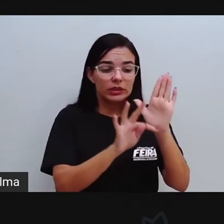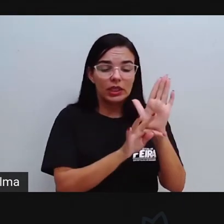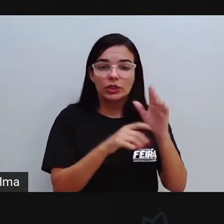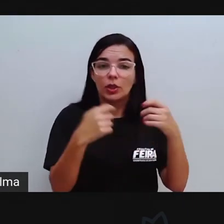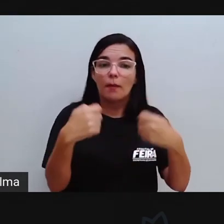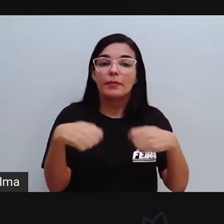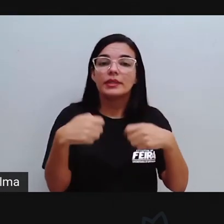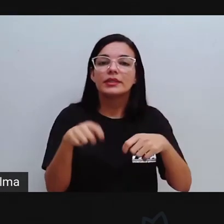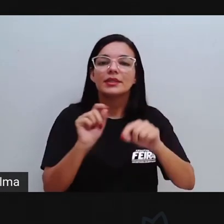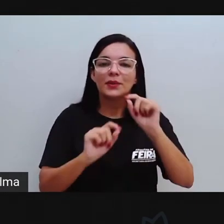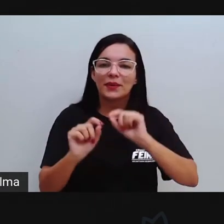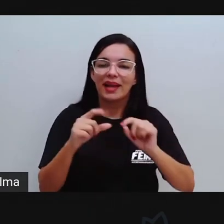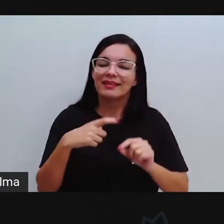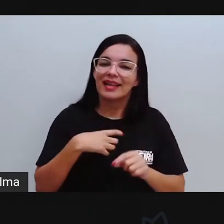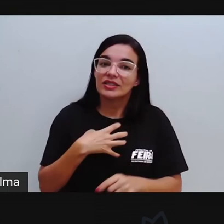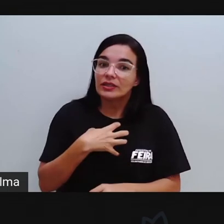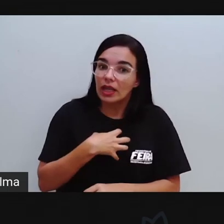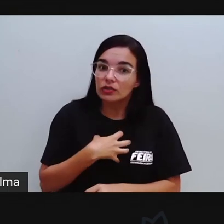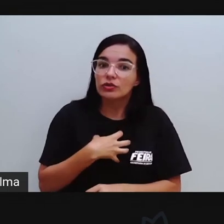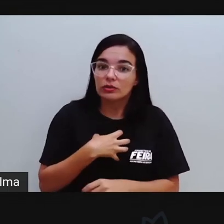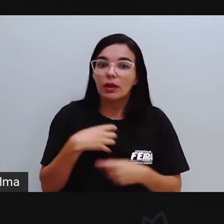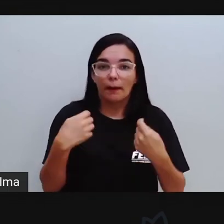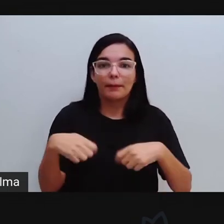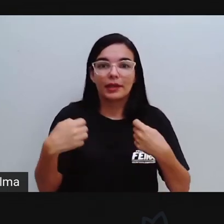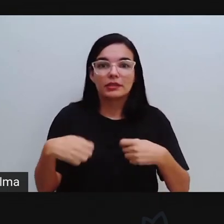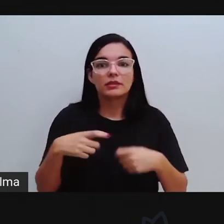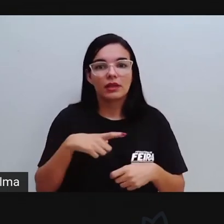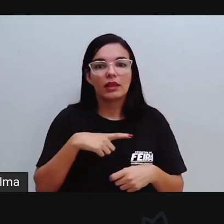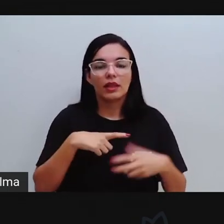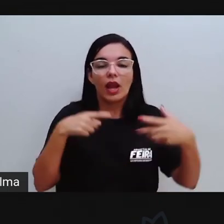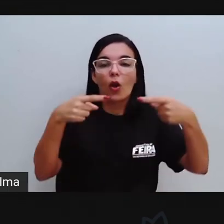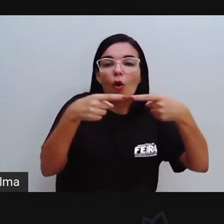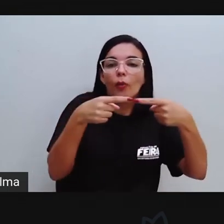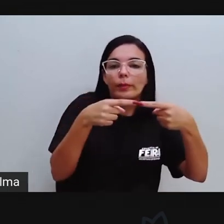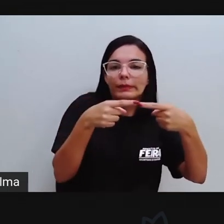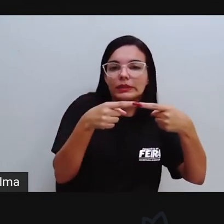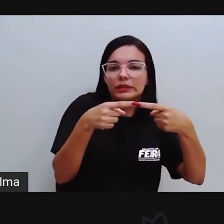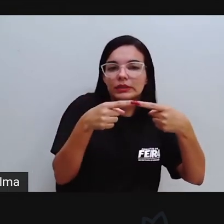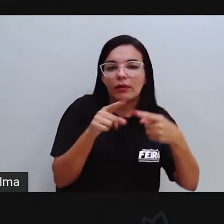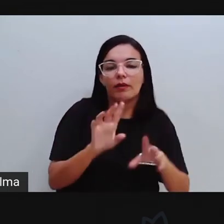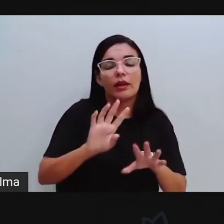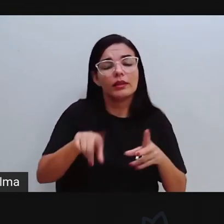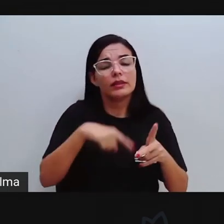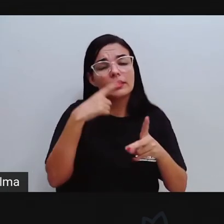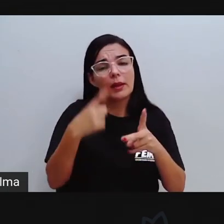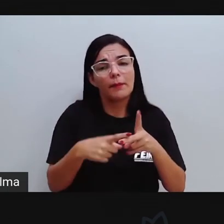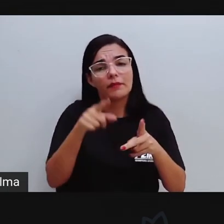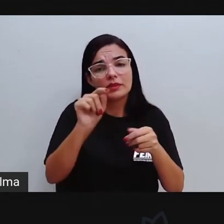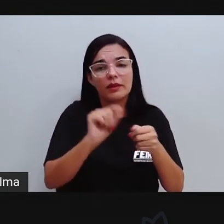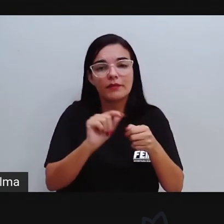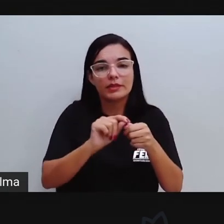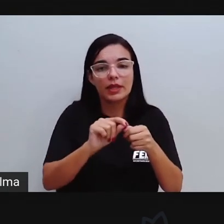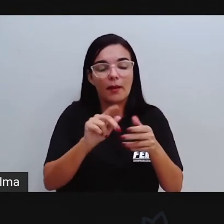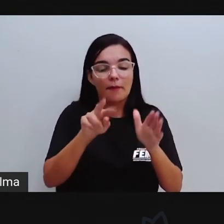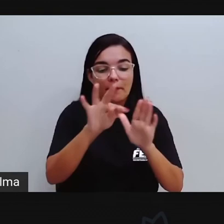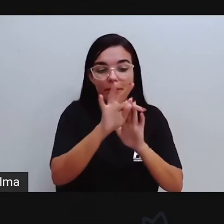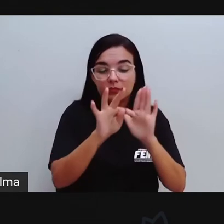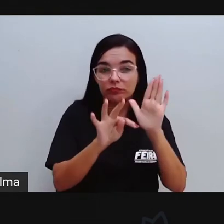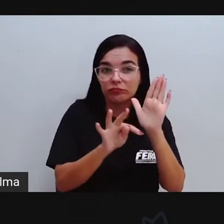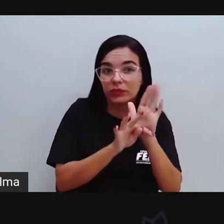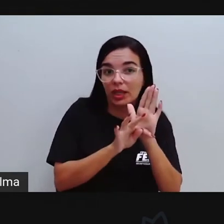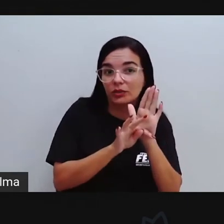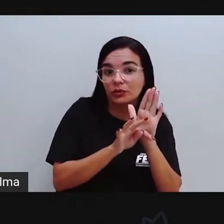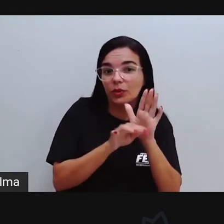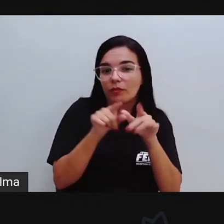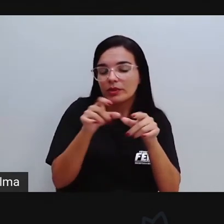ter o quê? Sentido, né? Então, tome cuidado com isso também. E após produzir o seu texto, né? Fazer o seu texto ali no